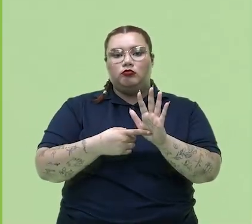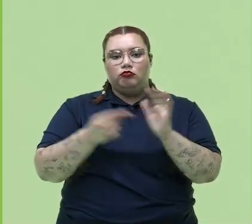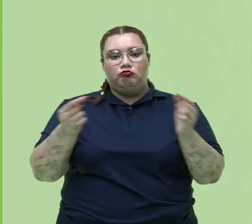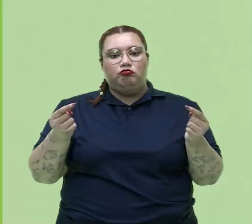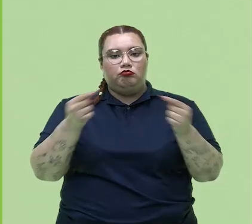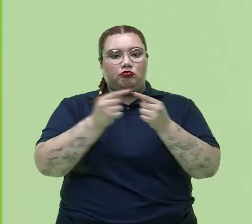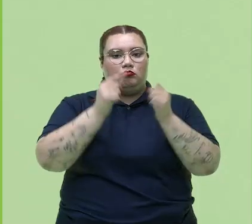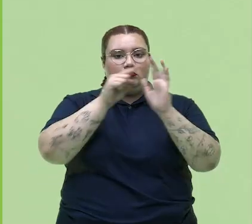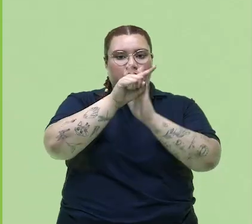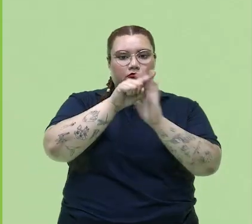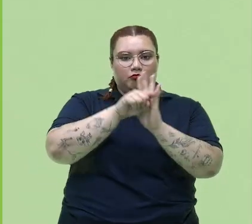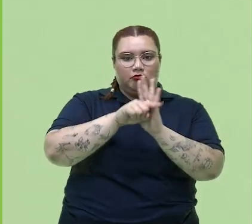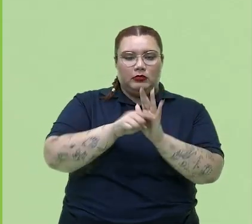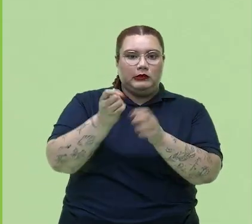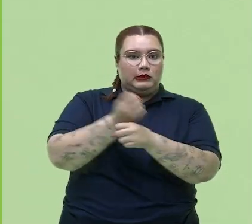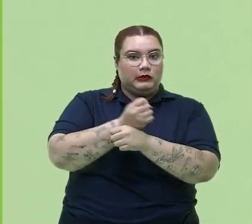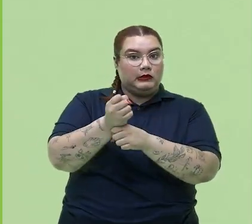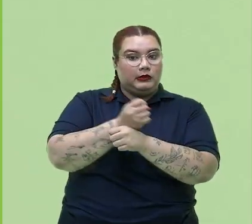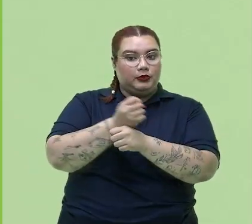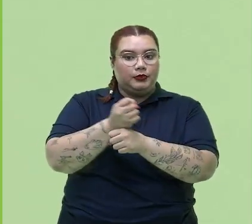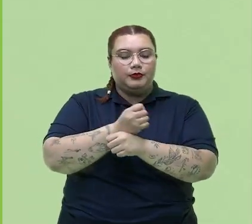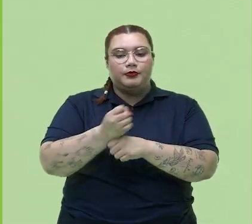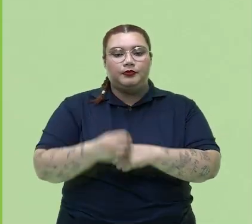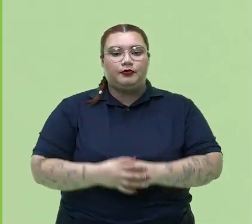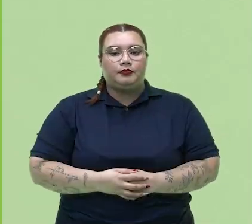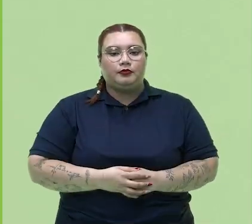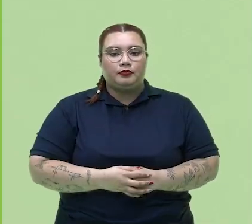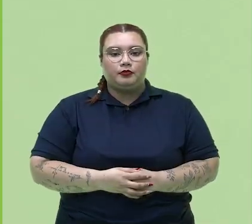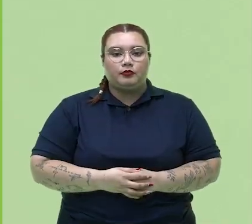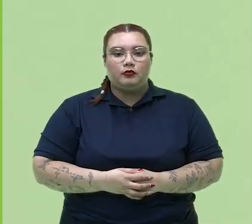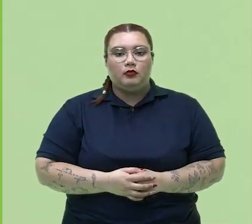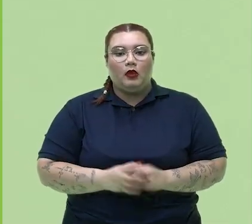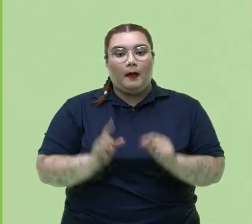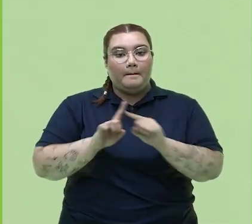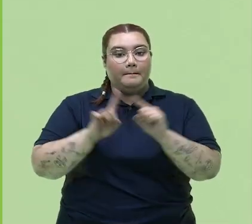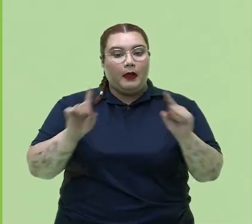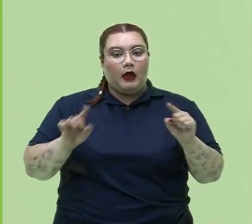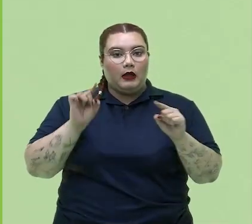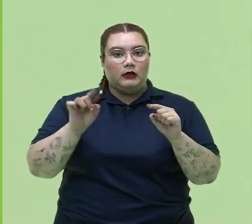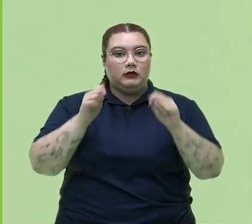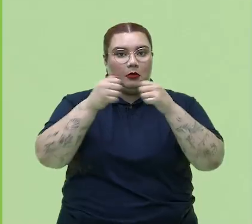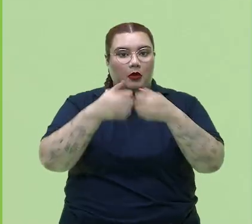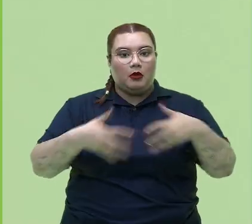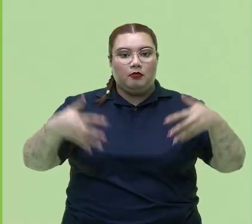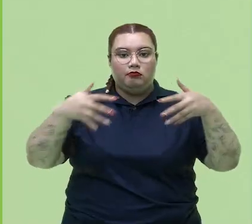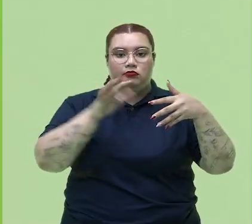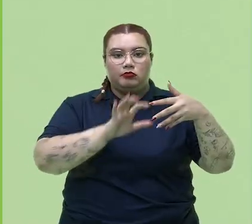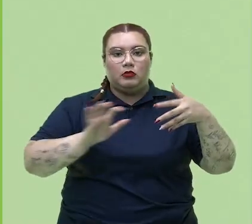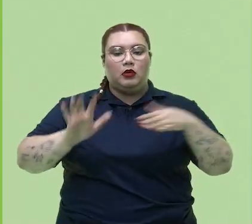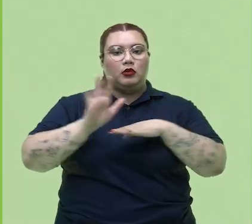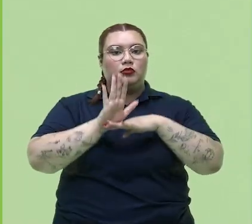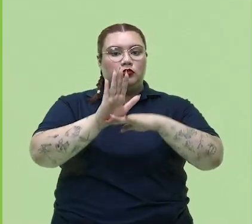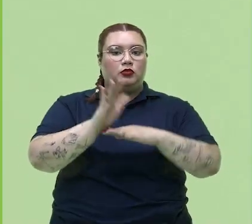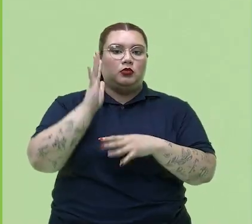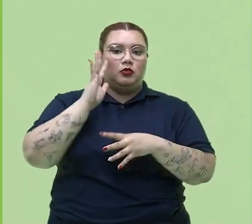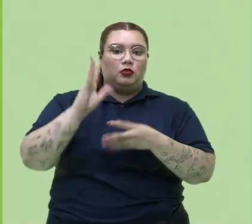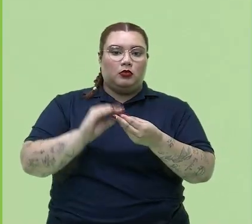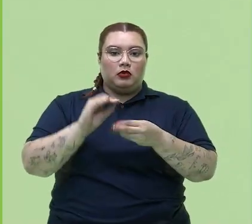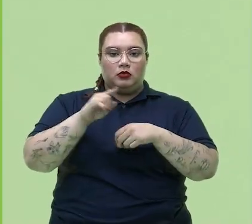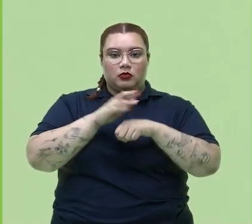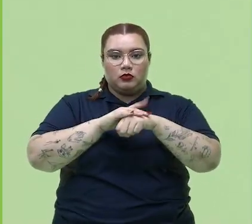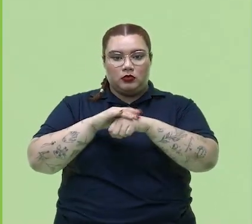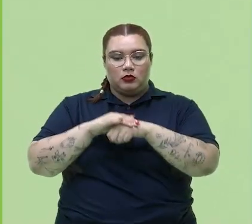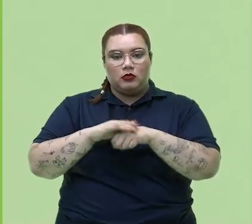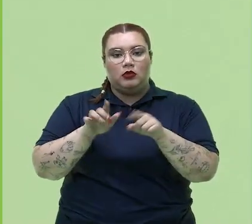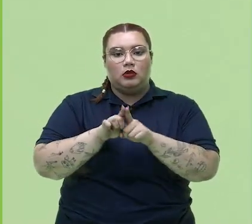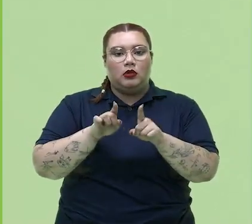aí de pesquisas de anos. Mas o mapeamento também ele ajuda a entender essas doenças, e aí